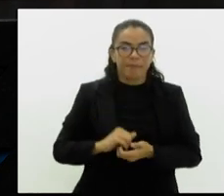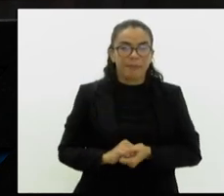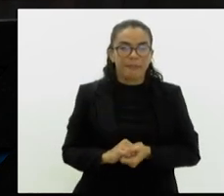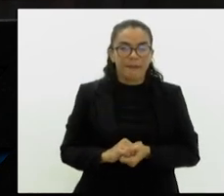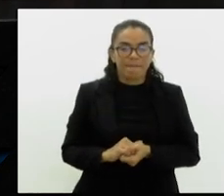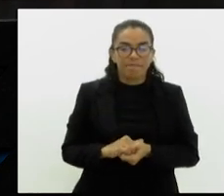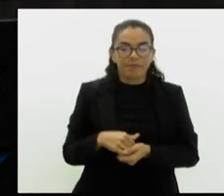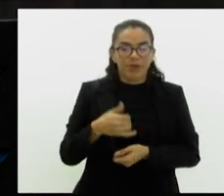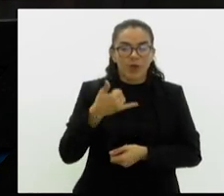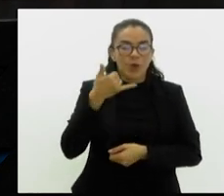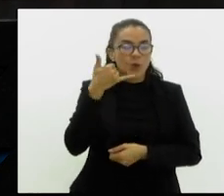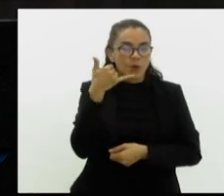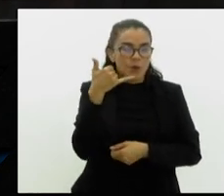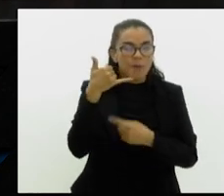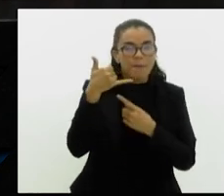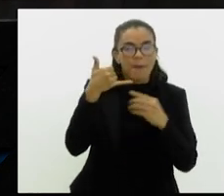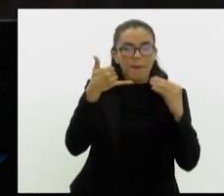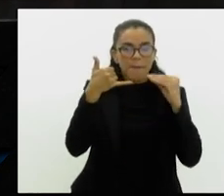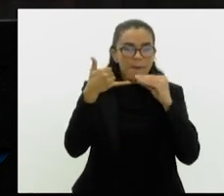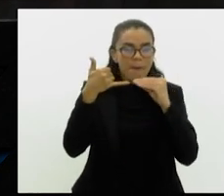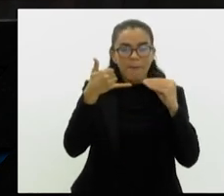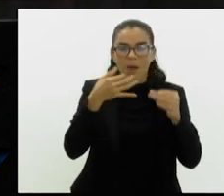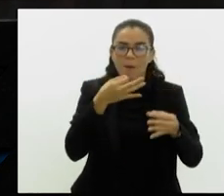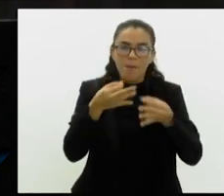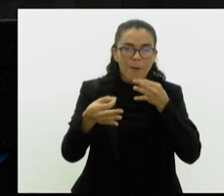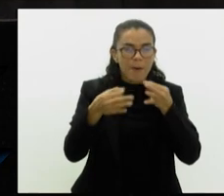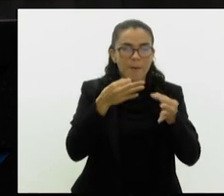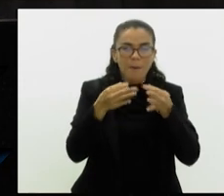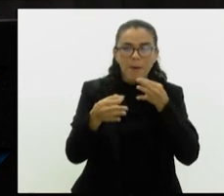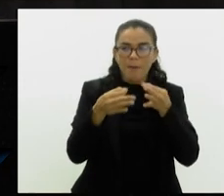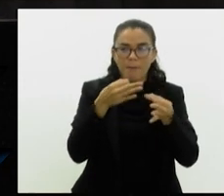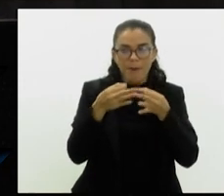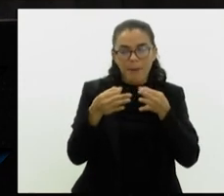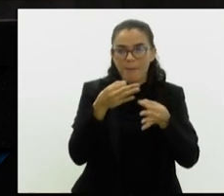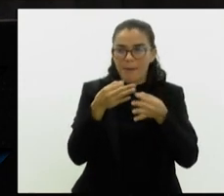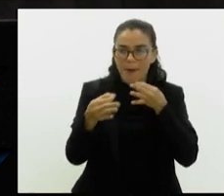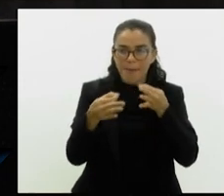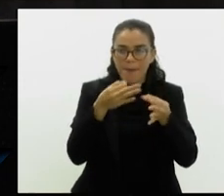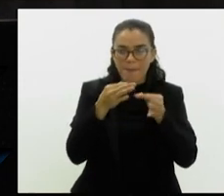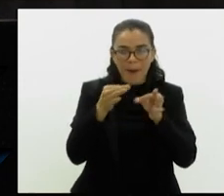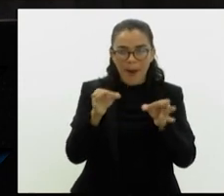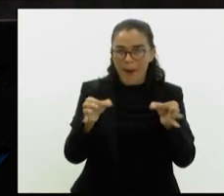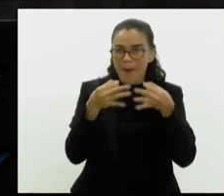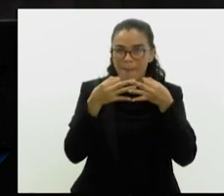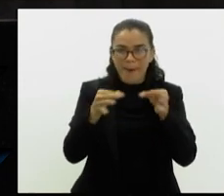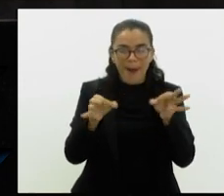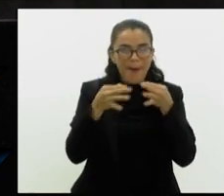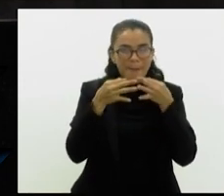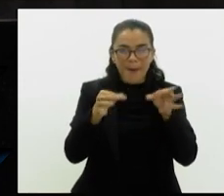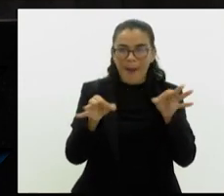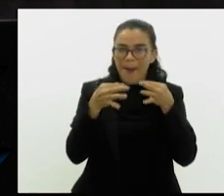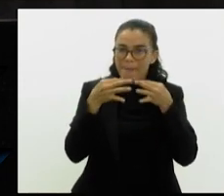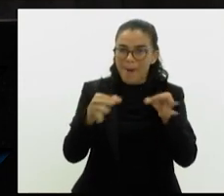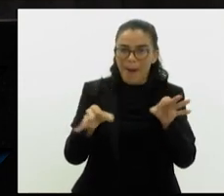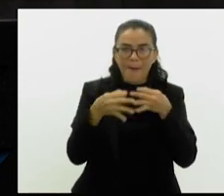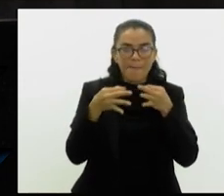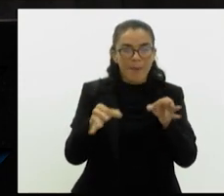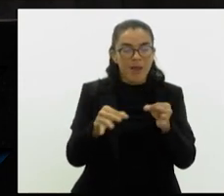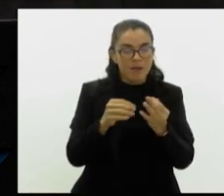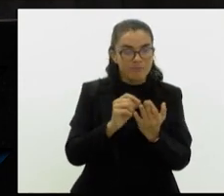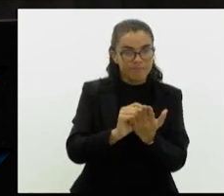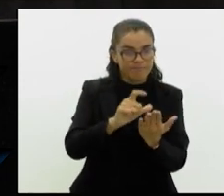o telefone não é também tocando um som que é bastante estridente e com uma mensagem em tela